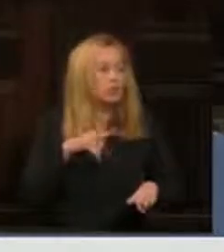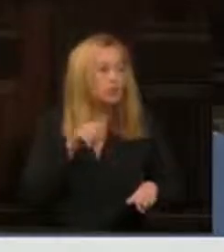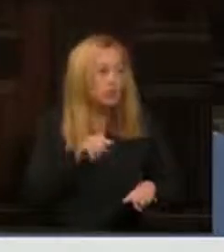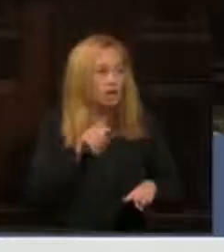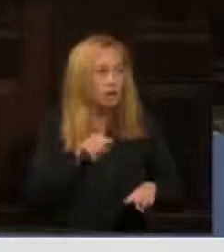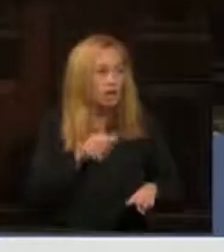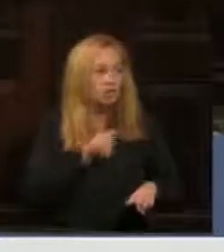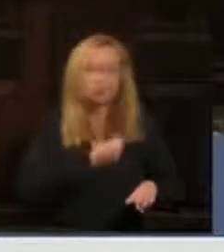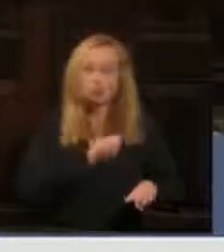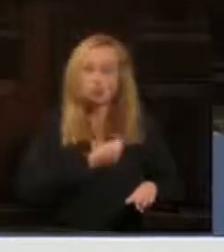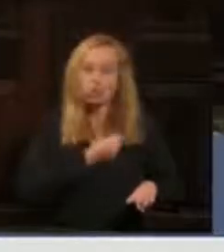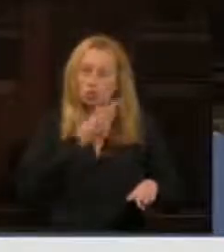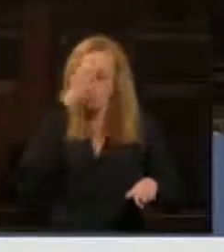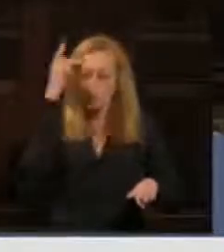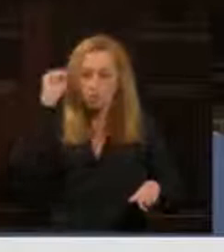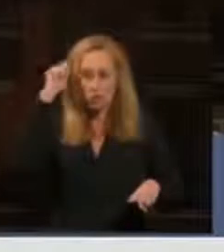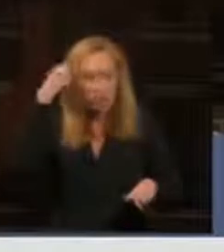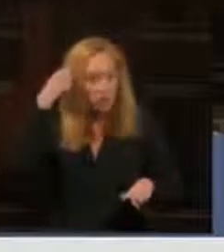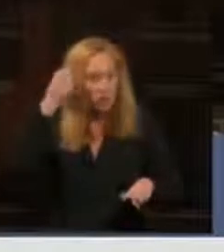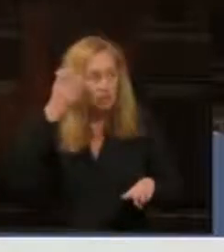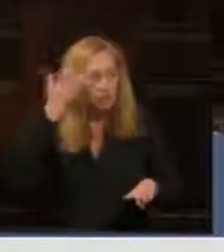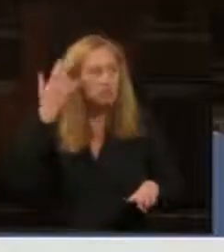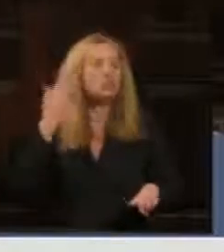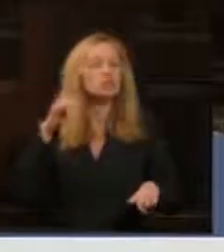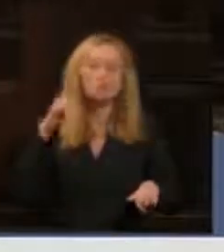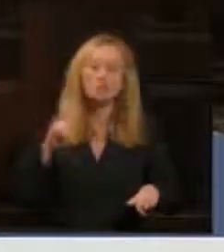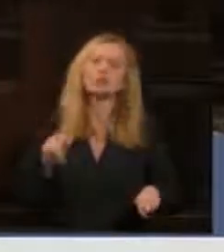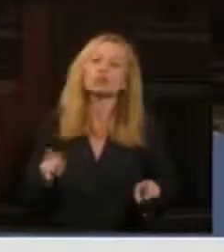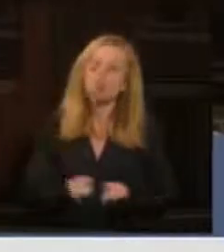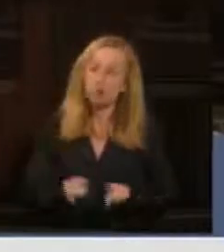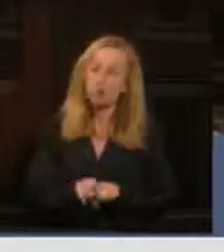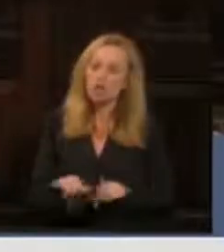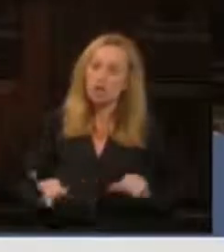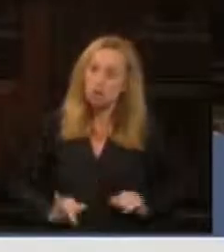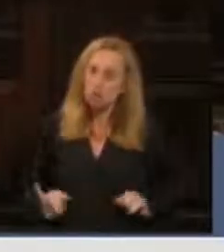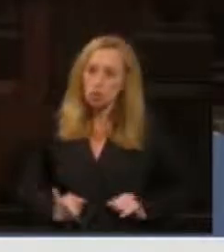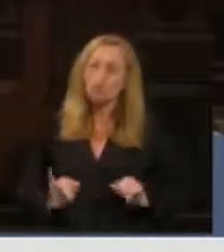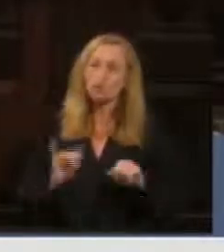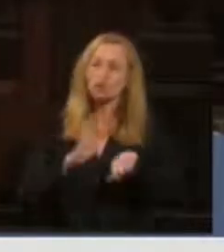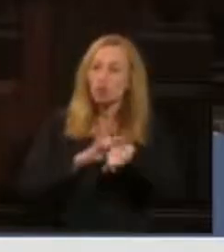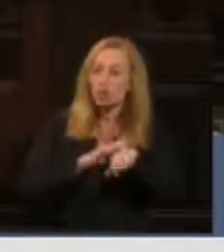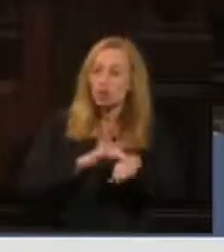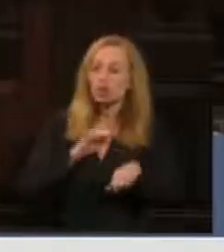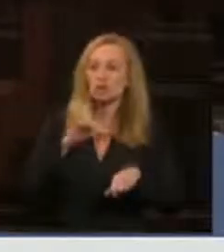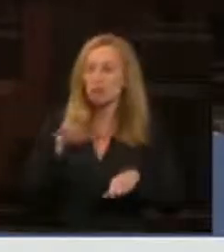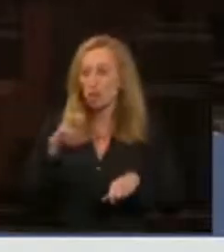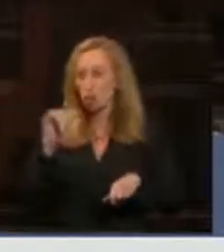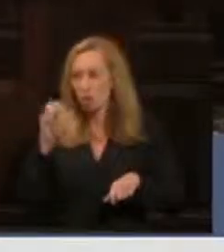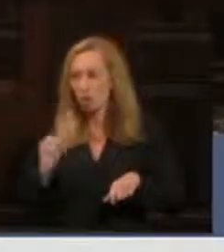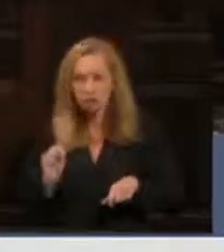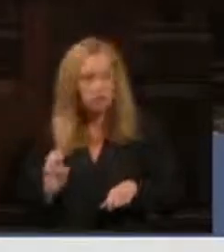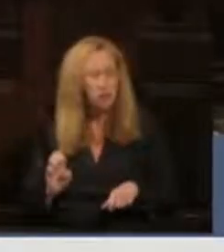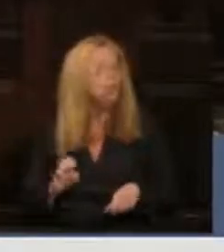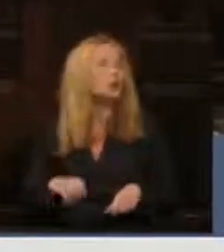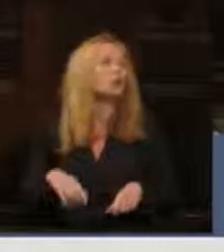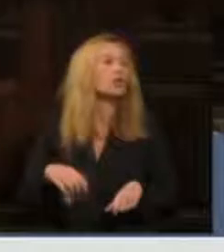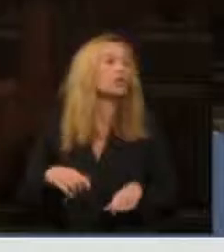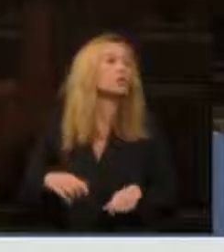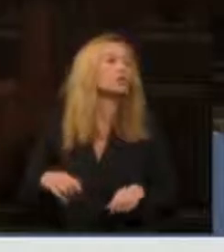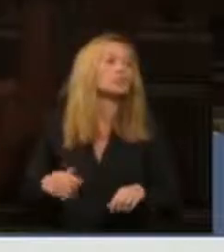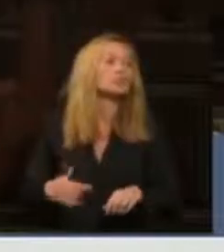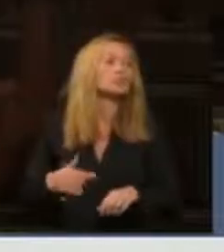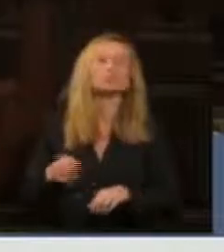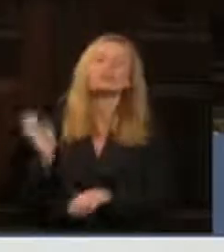maior vítima também dos casos de tuberculose. O estado do Rio tem a segunda